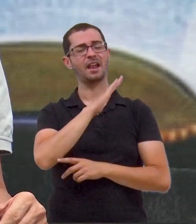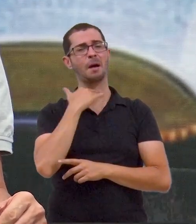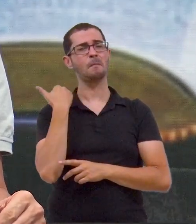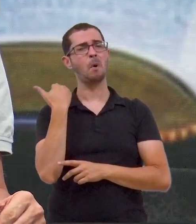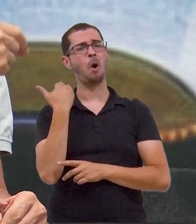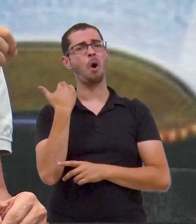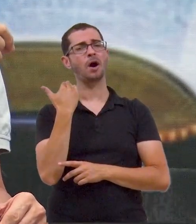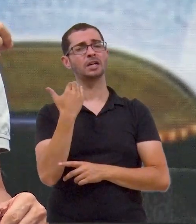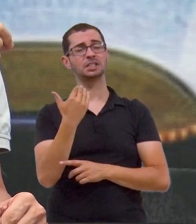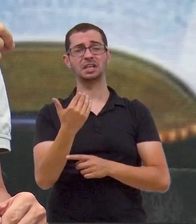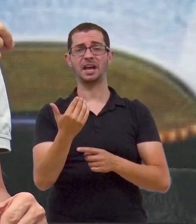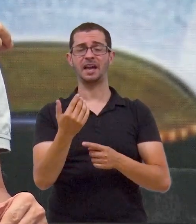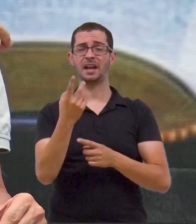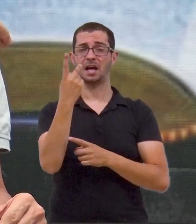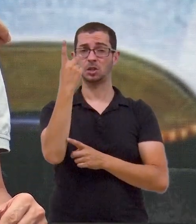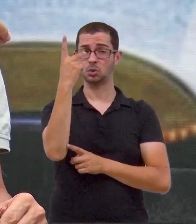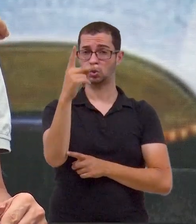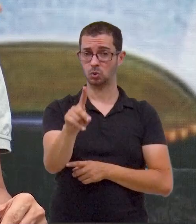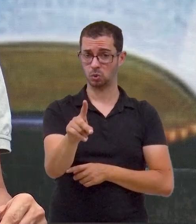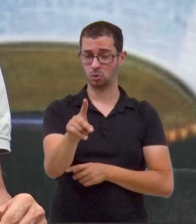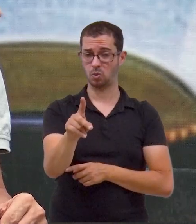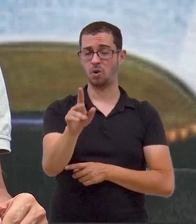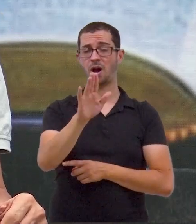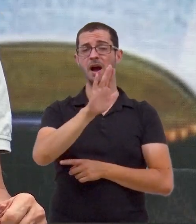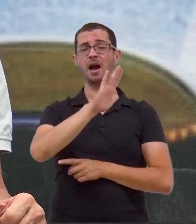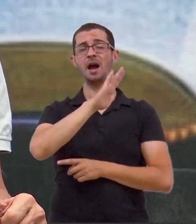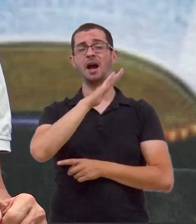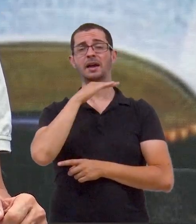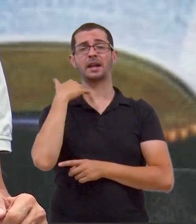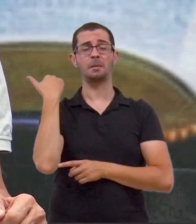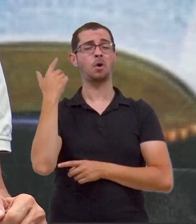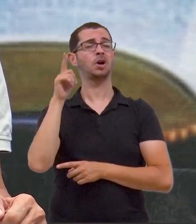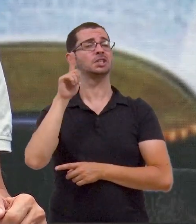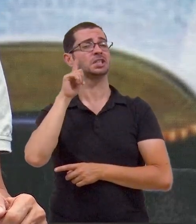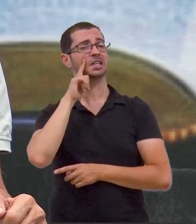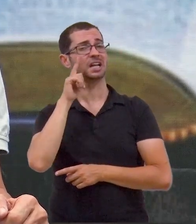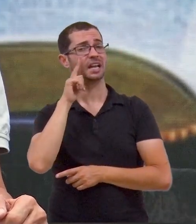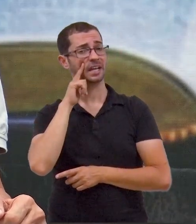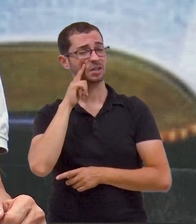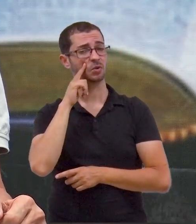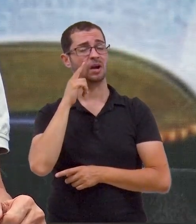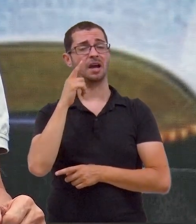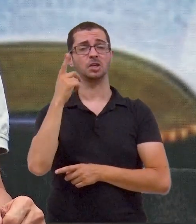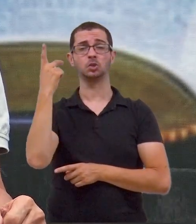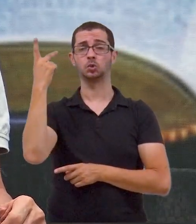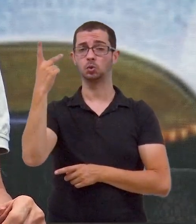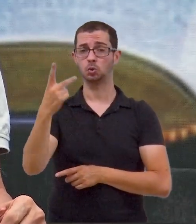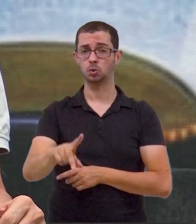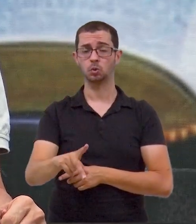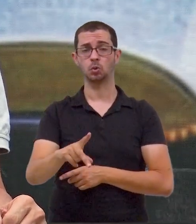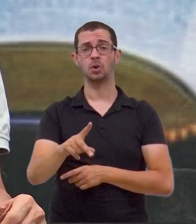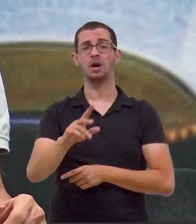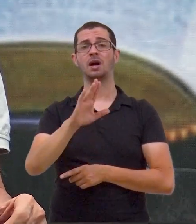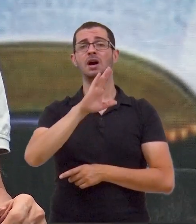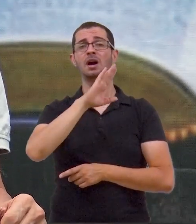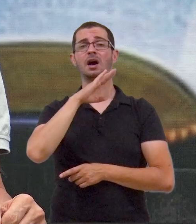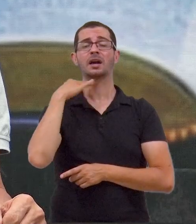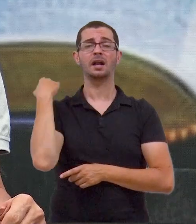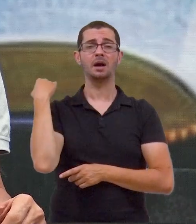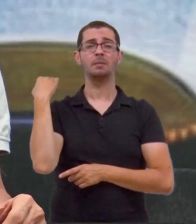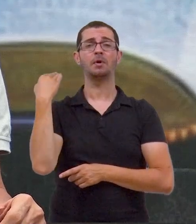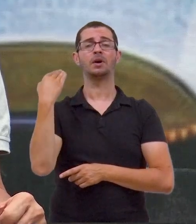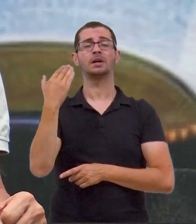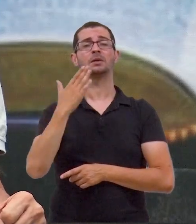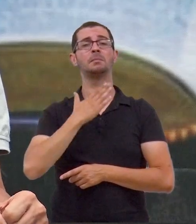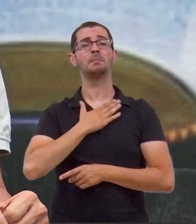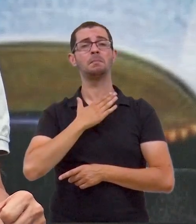era sua. É verdade. Aquela morte, Glênio, é sua. Aquela morte,